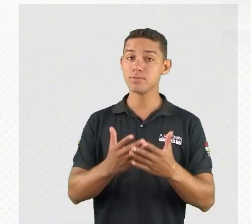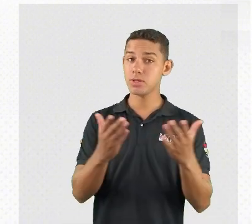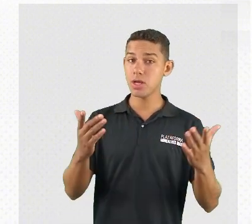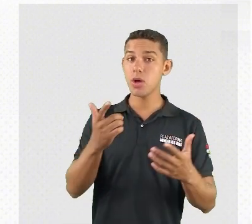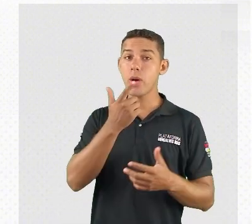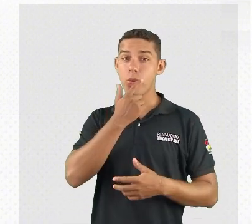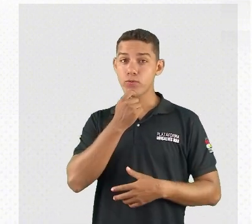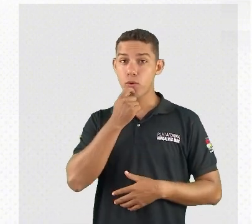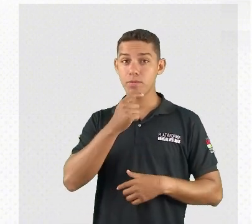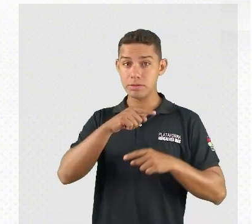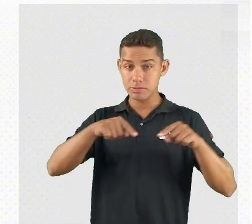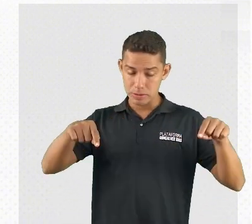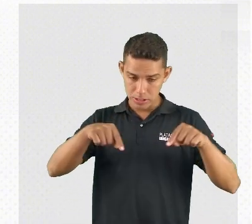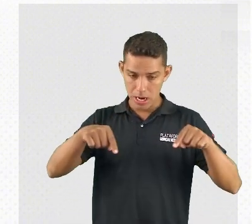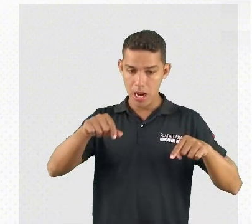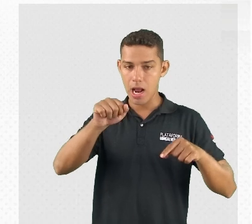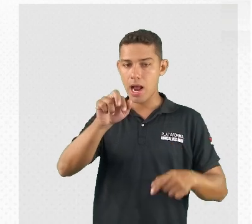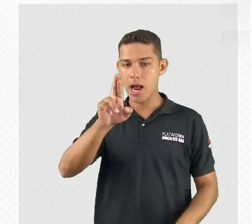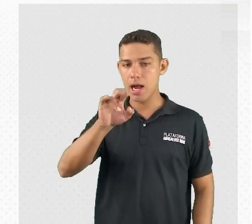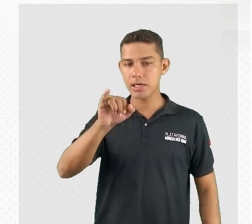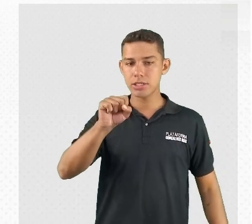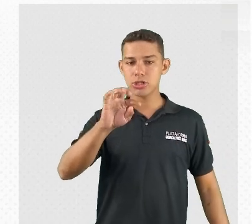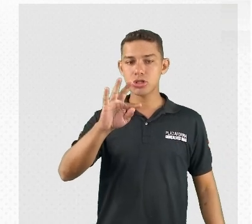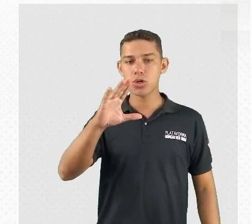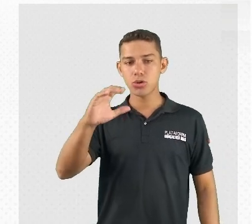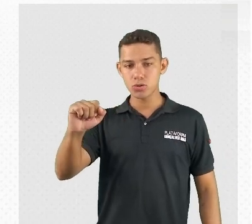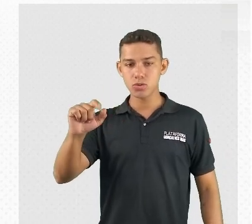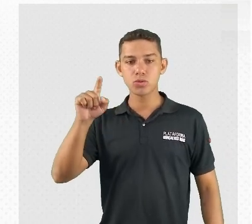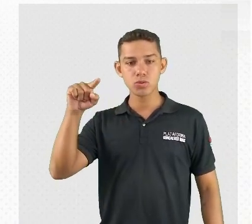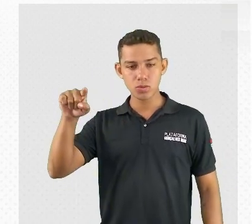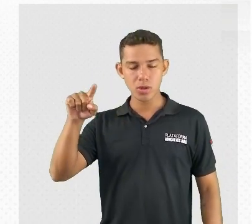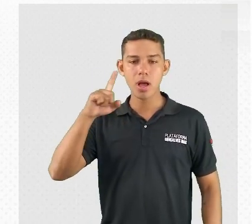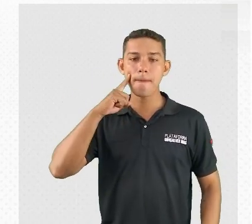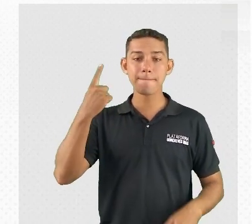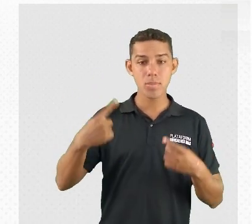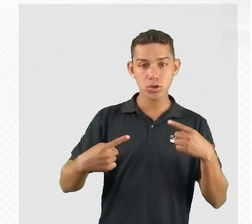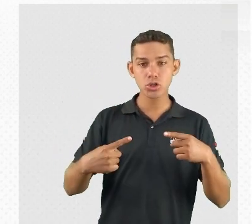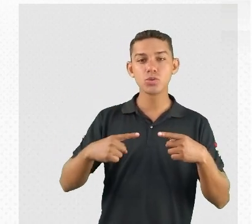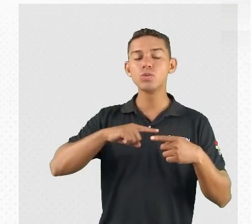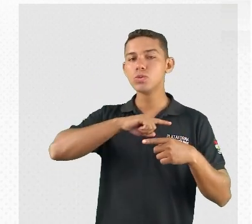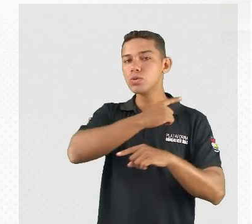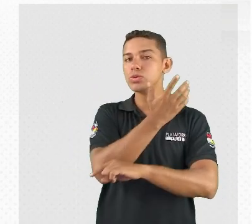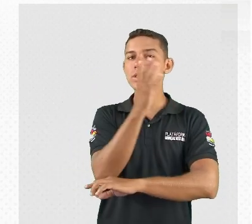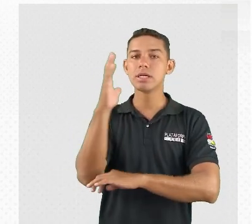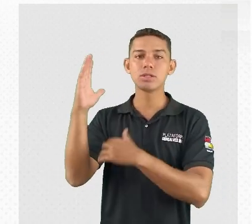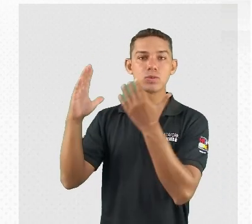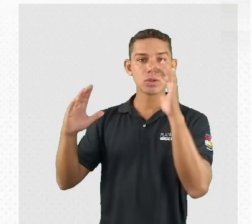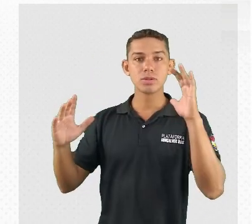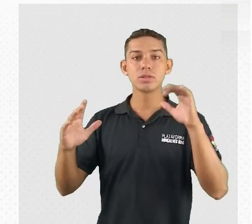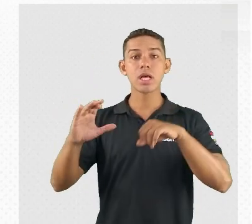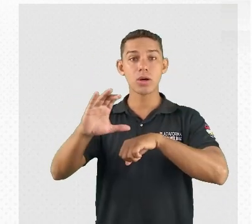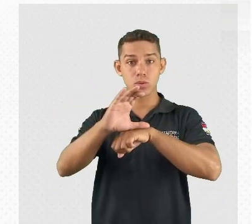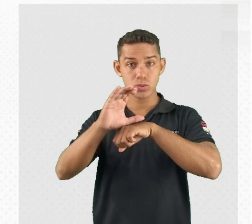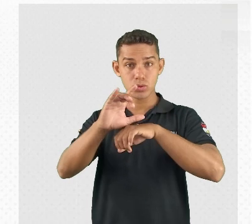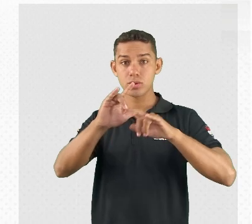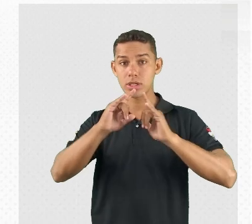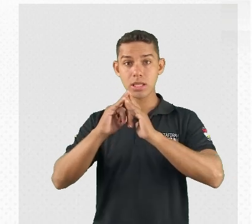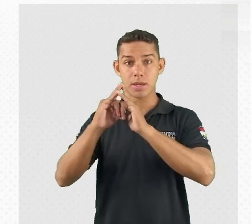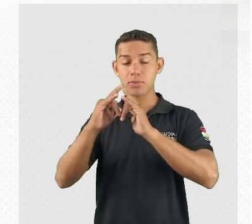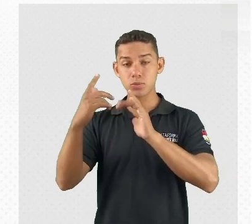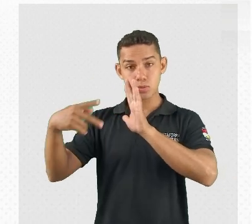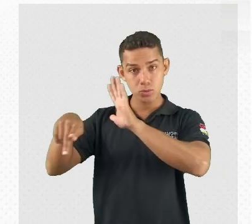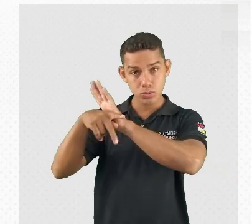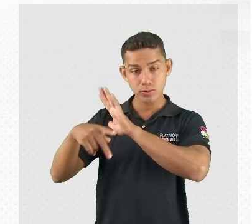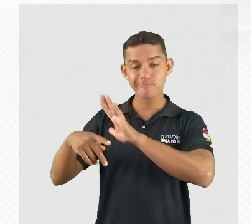dizer Aristóteles, ainda que o homem seja um ser político por natureza, a constituição de cada polis emana